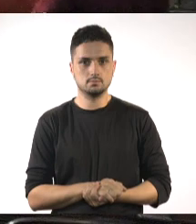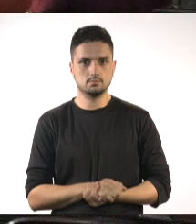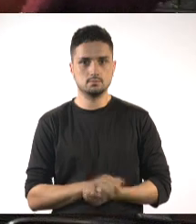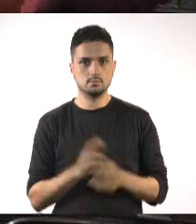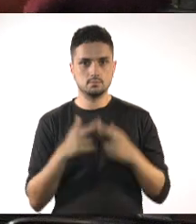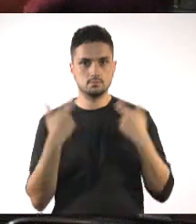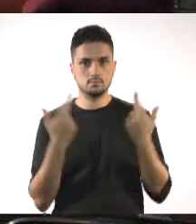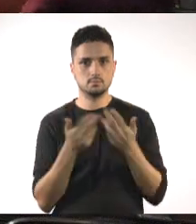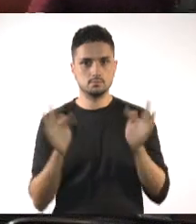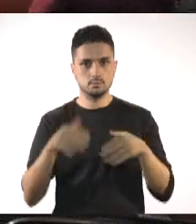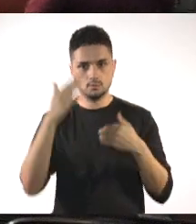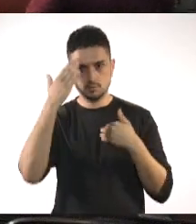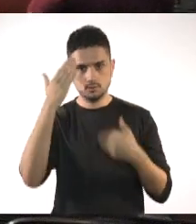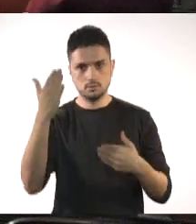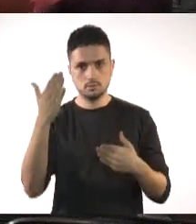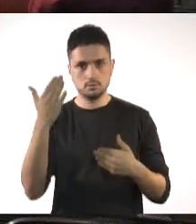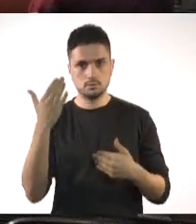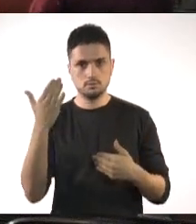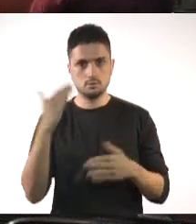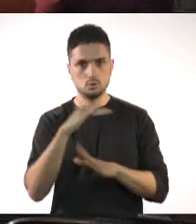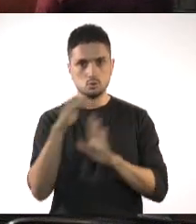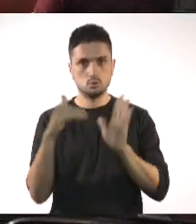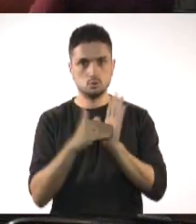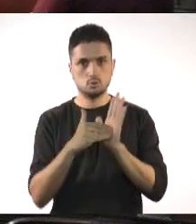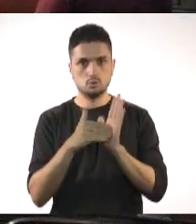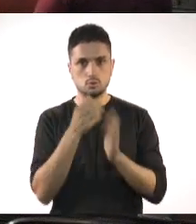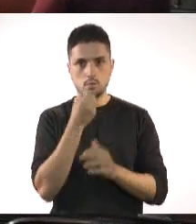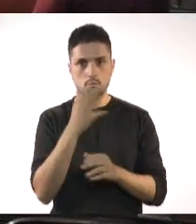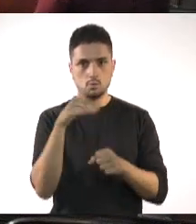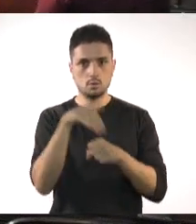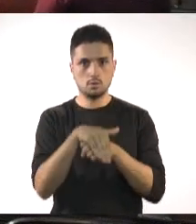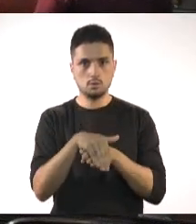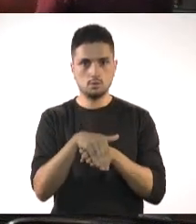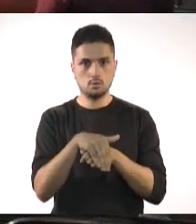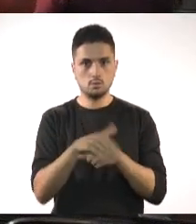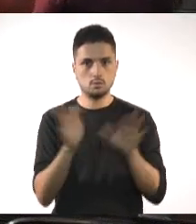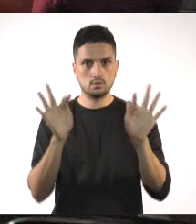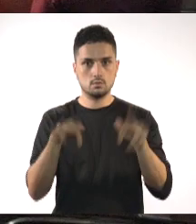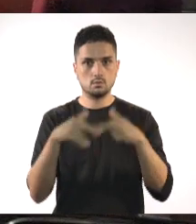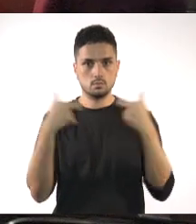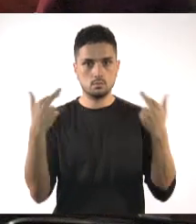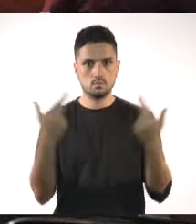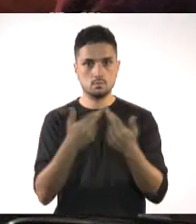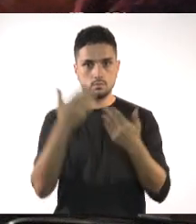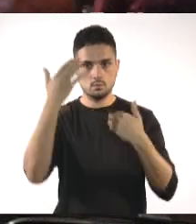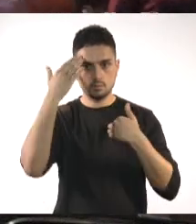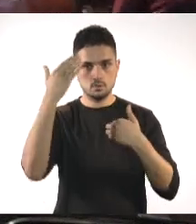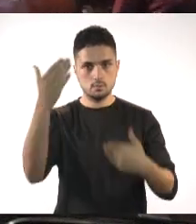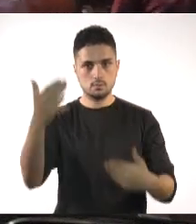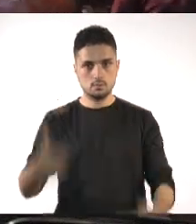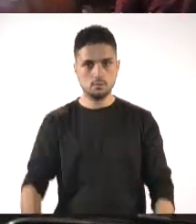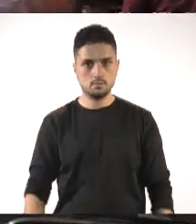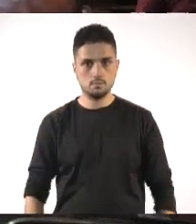Finalizando, gostaria de agradecer a presença de todos e desejar uma boa noite. Declaro encerrada a sessão. Muito obrigado.